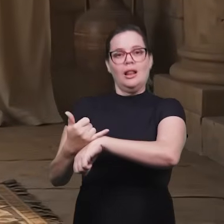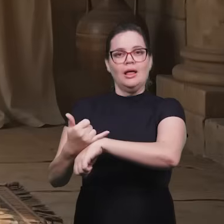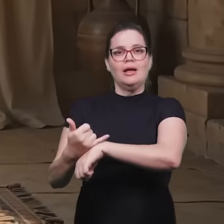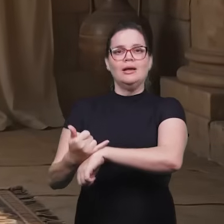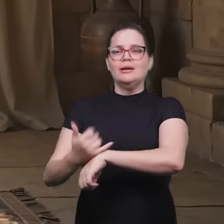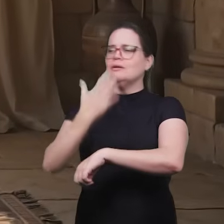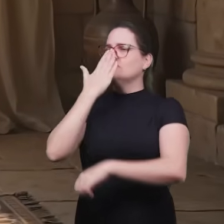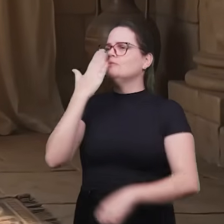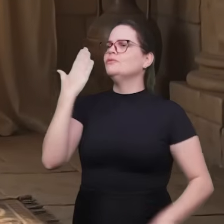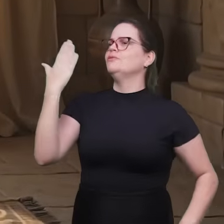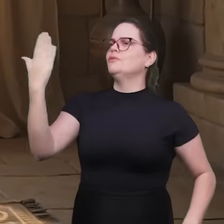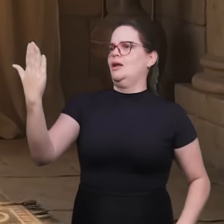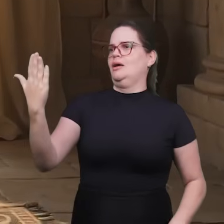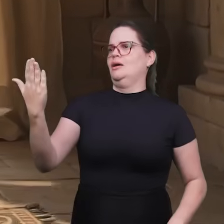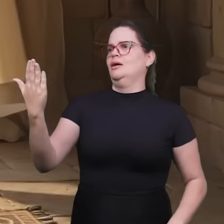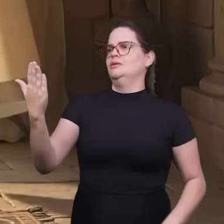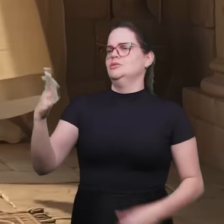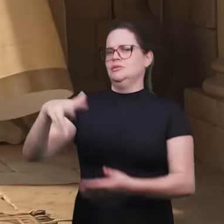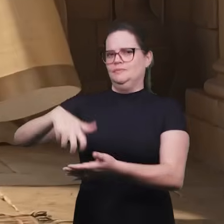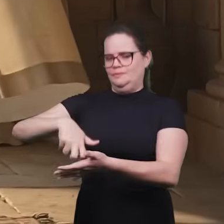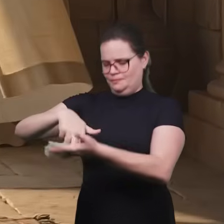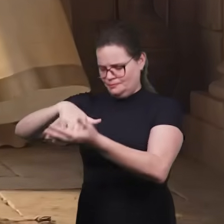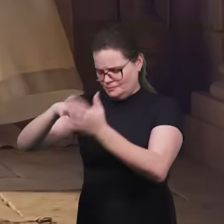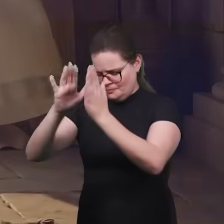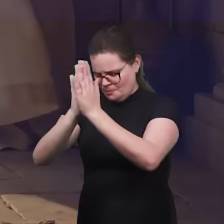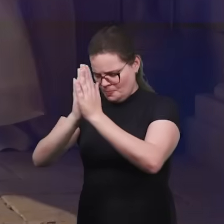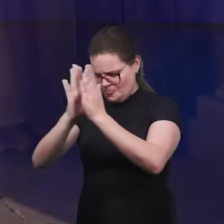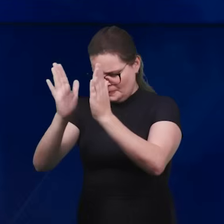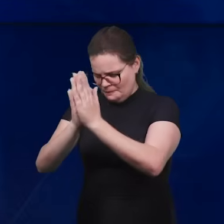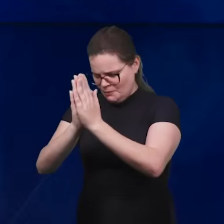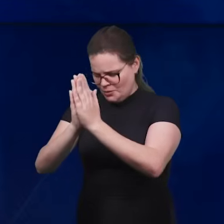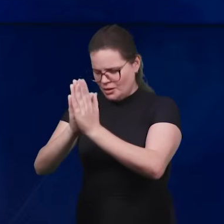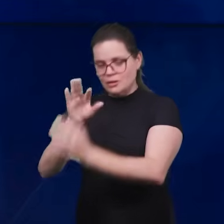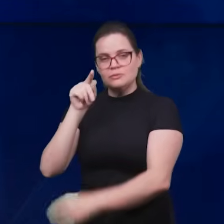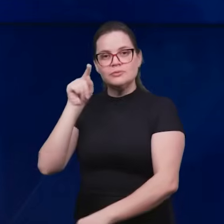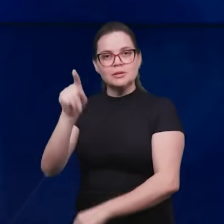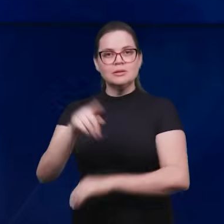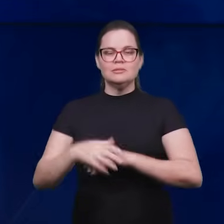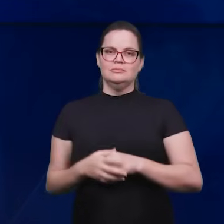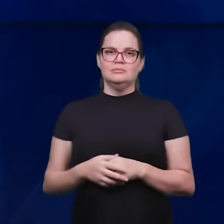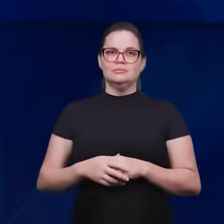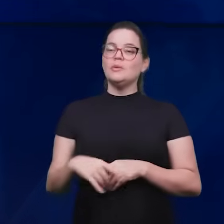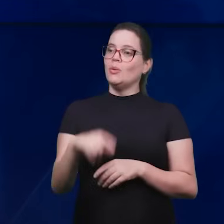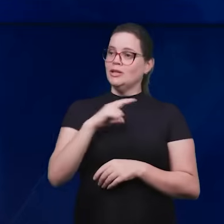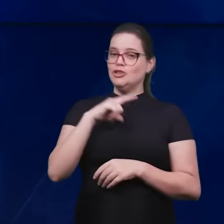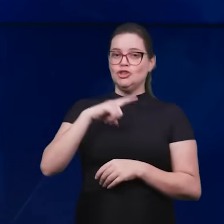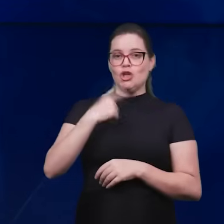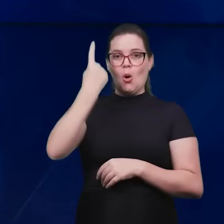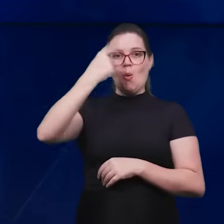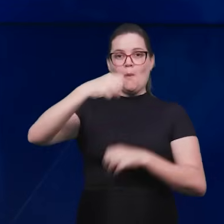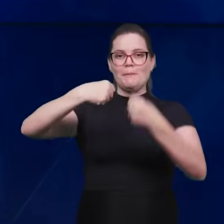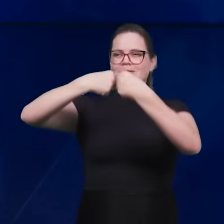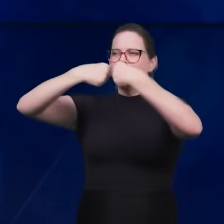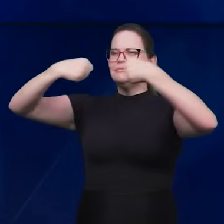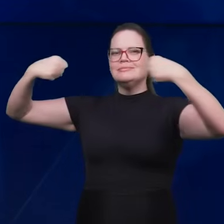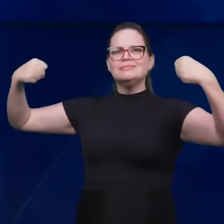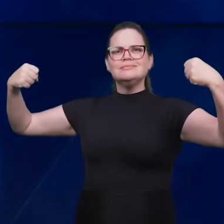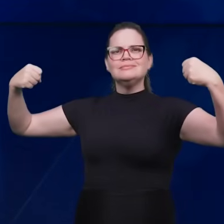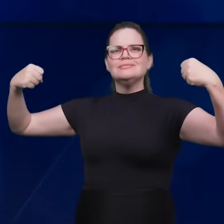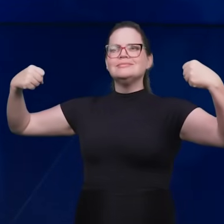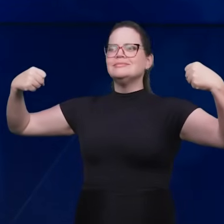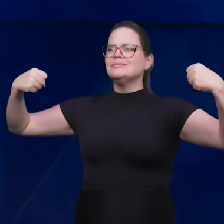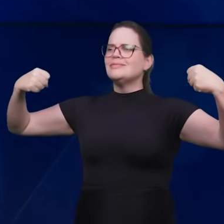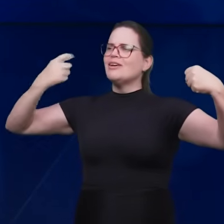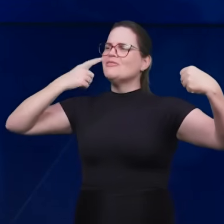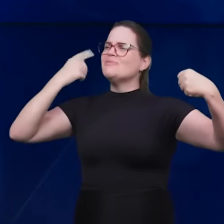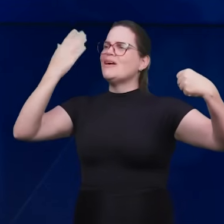Jerusalém. Então ele tinha ali no seu aposento uma janela aberta, voltada